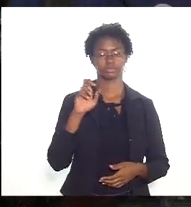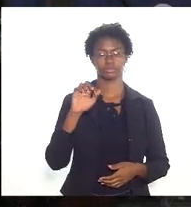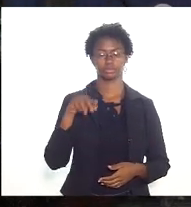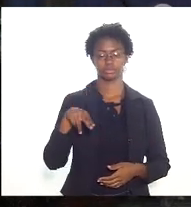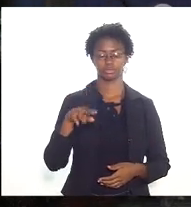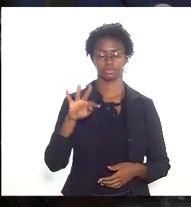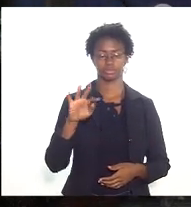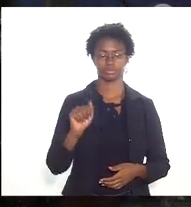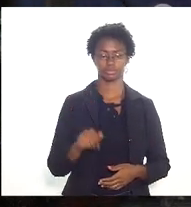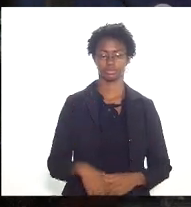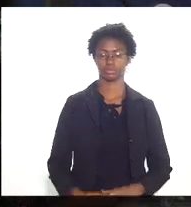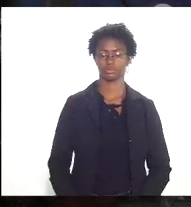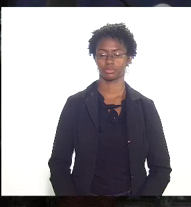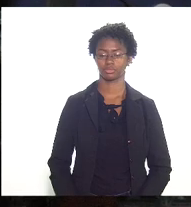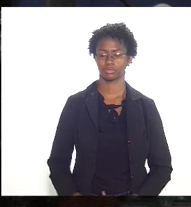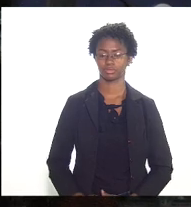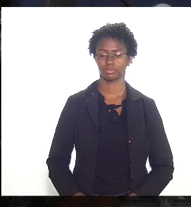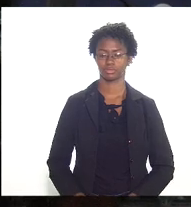Souza